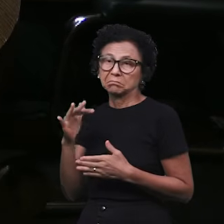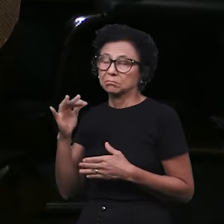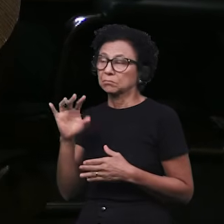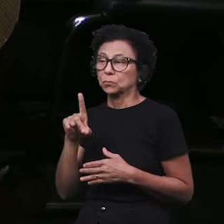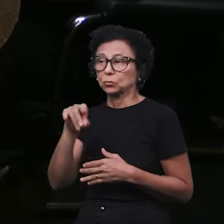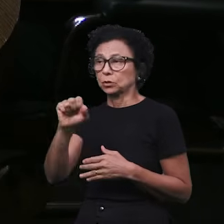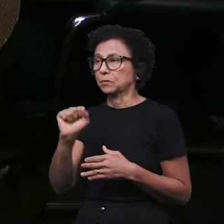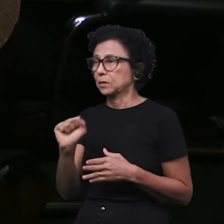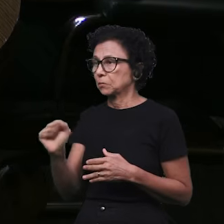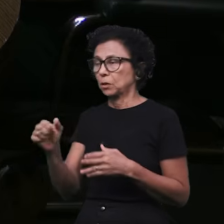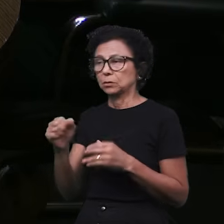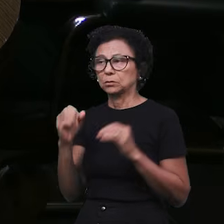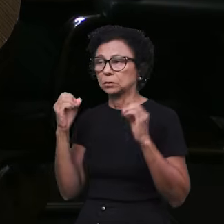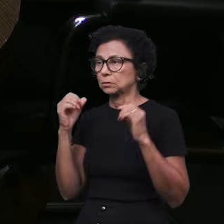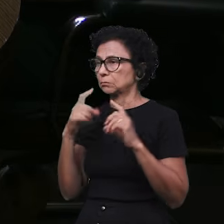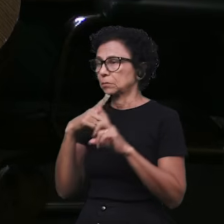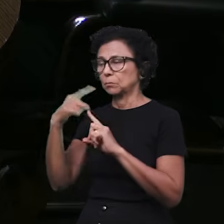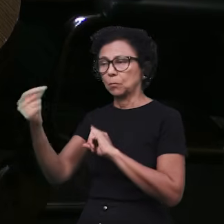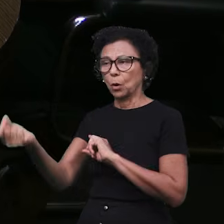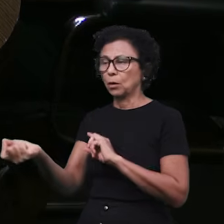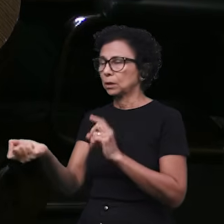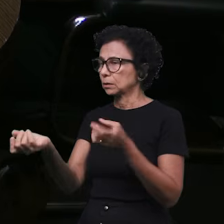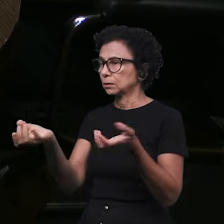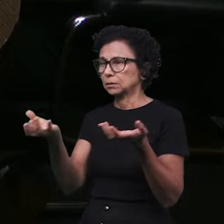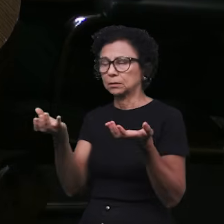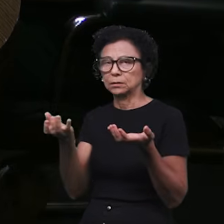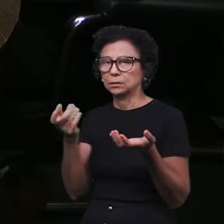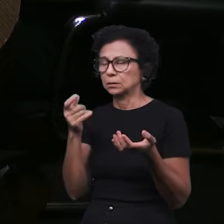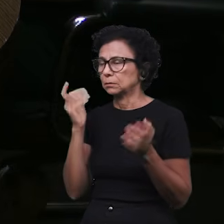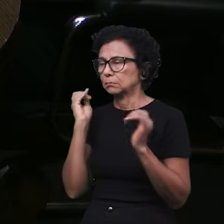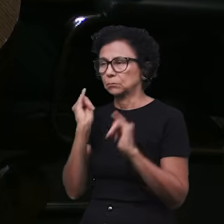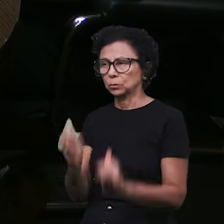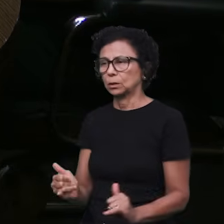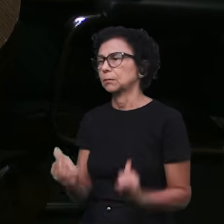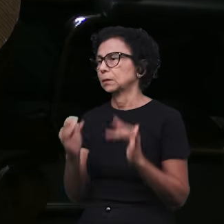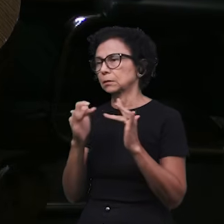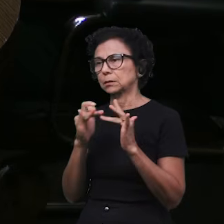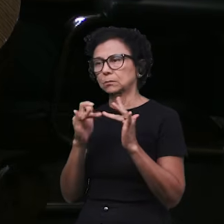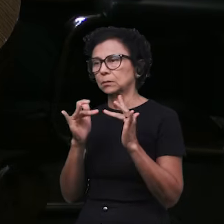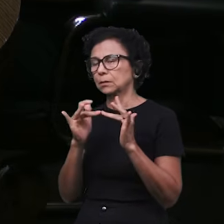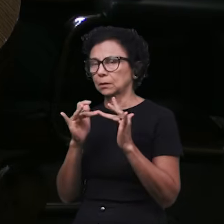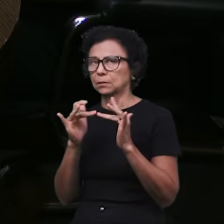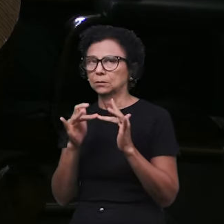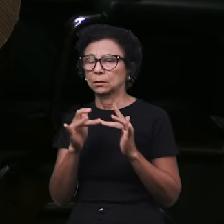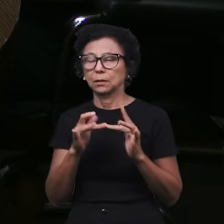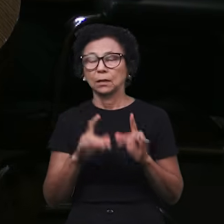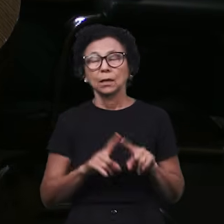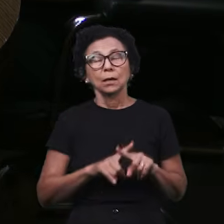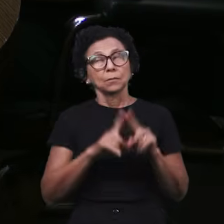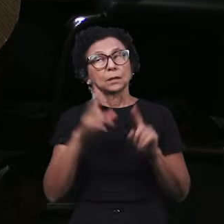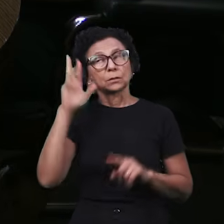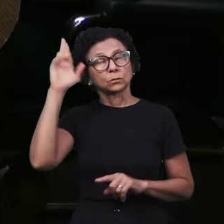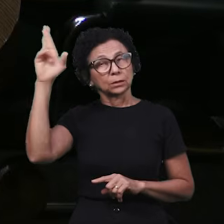O Senhor, ele é imutável, né? Sim. E é a nossa segurança, porque quando o Senhor fala a questão da comparação da casa na rocha e a casa na areia, né? Ver